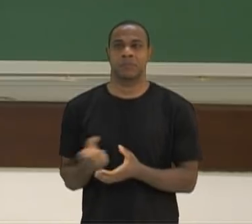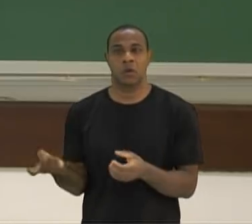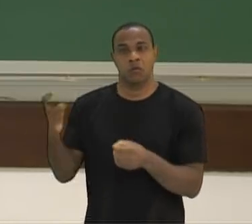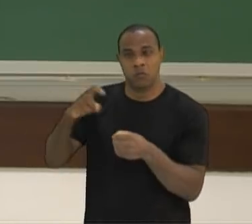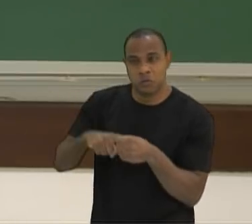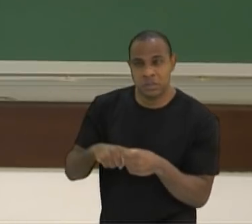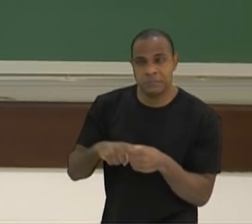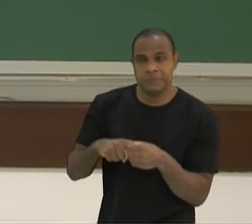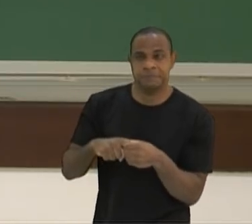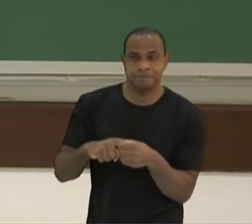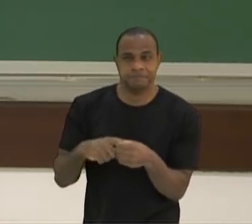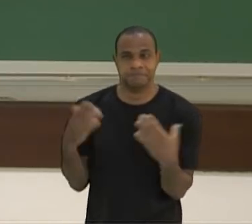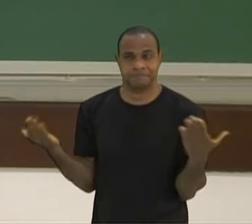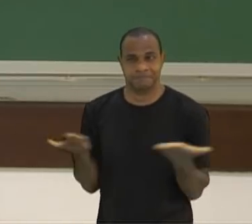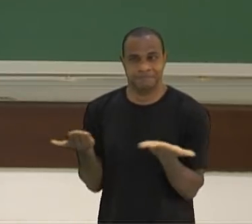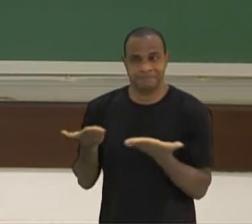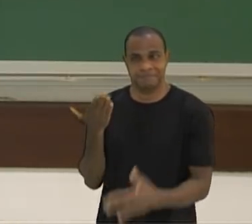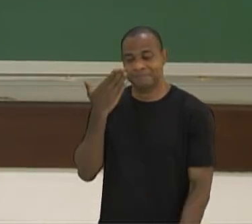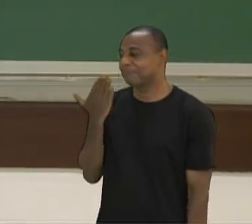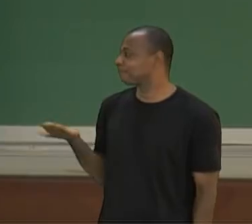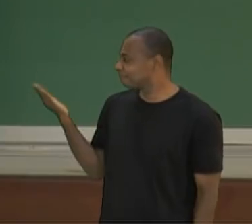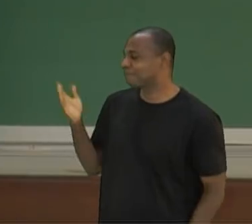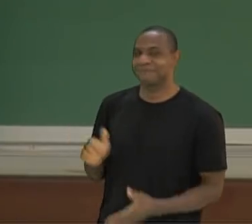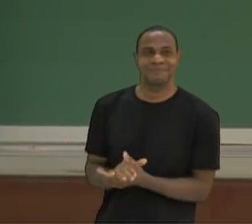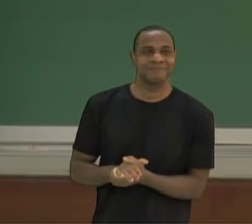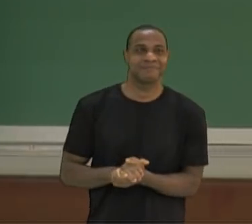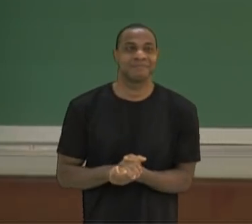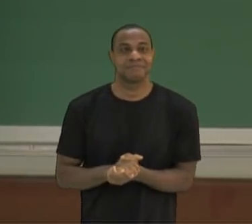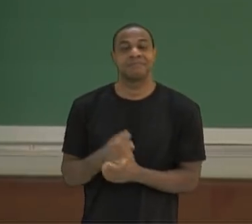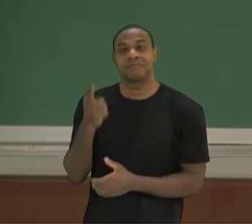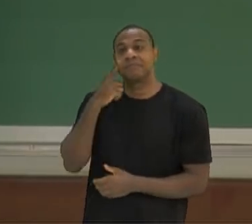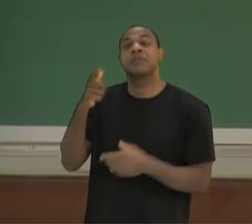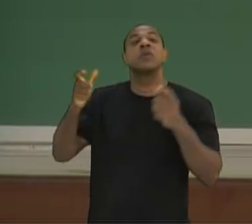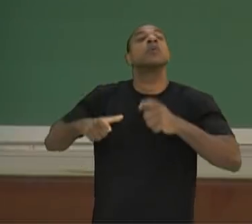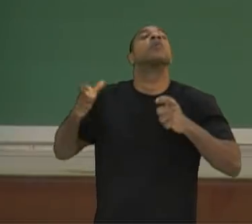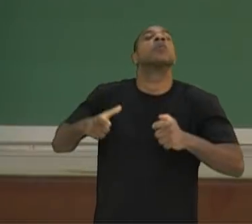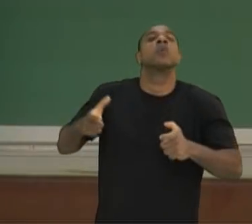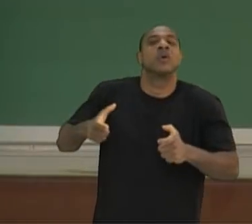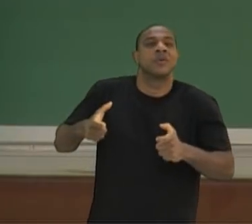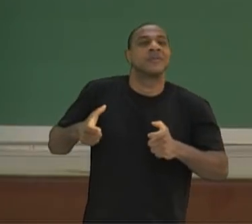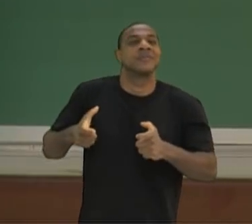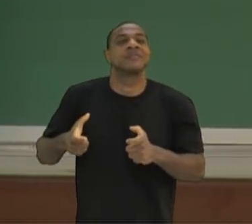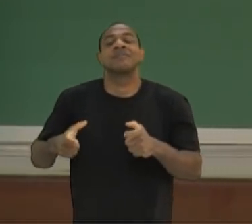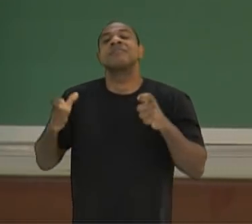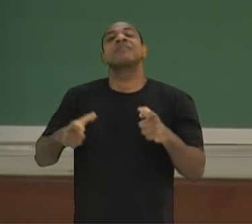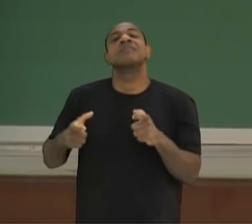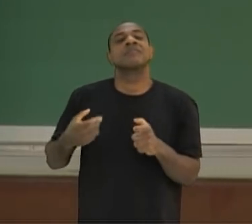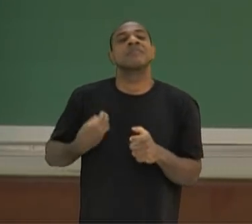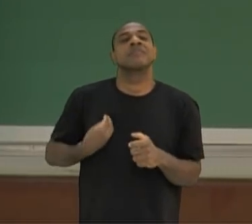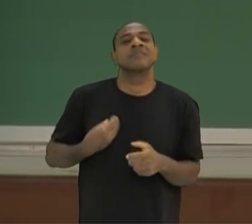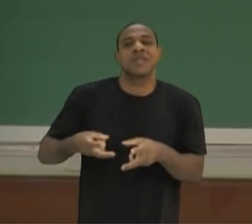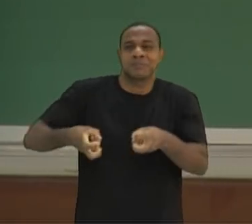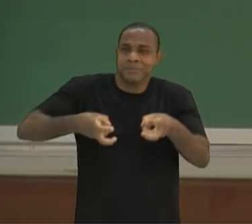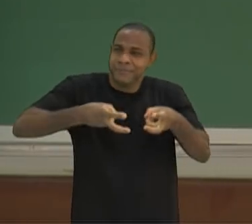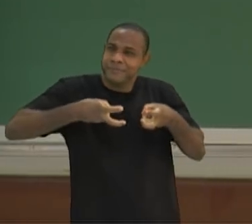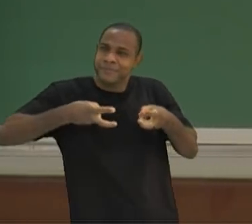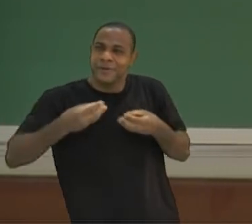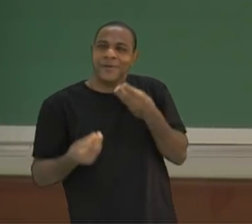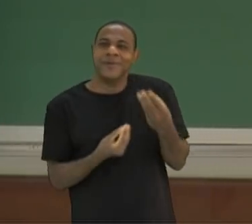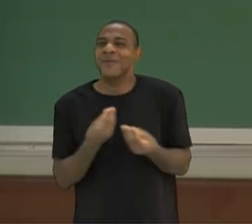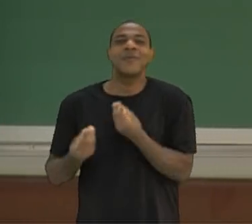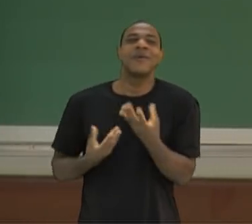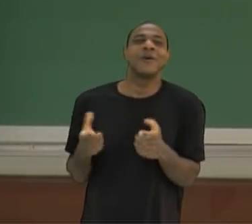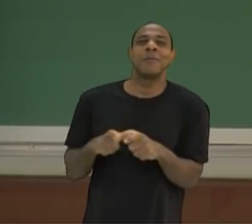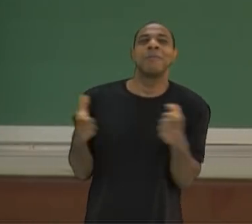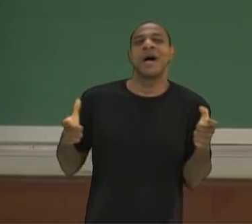Voltamos então ali com a correção do exercício. Estamos falando ali de qual reserva mineral presente no sudeste e da qual ele é o